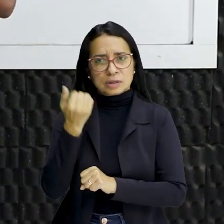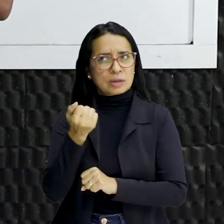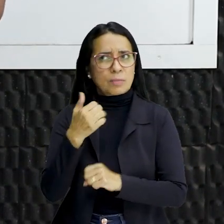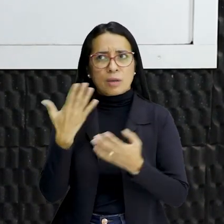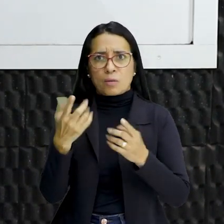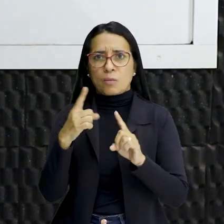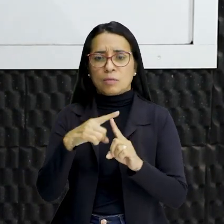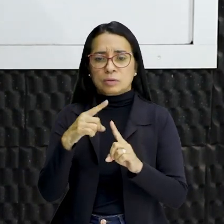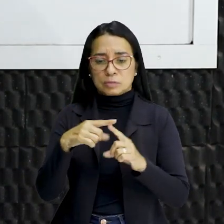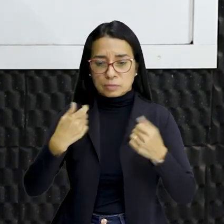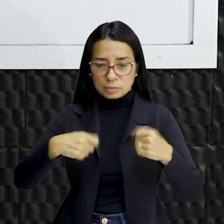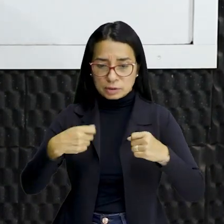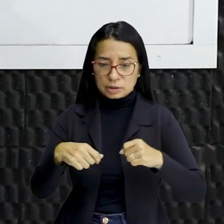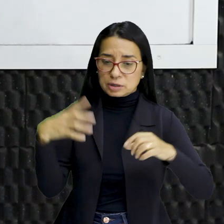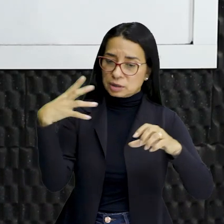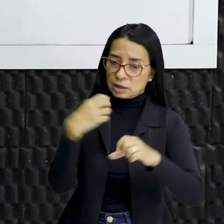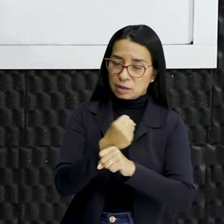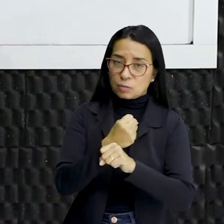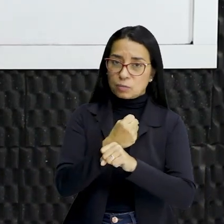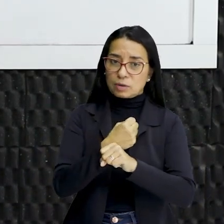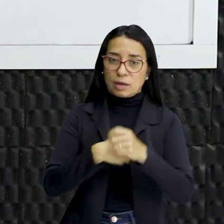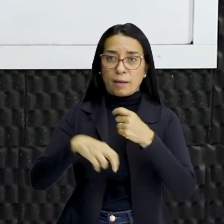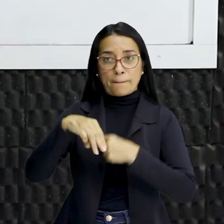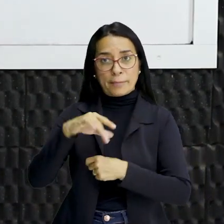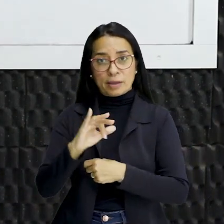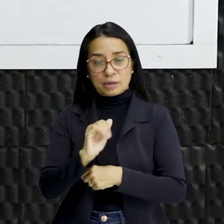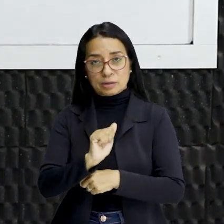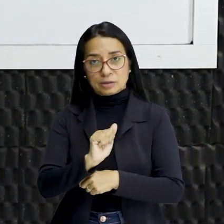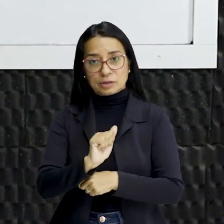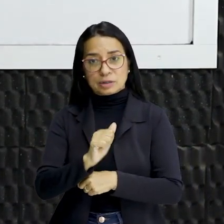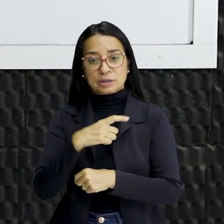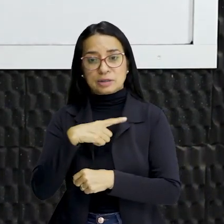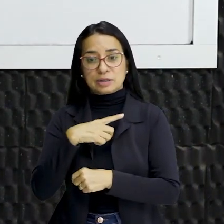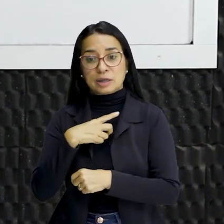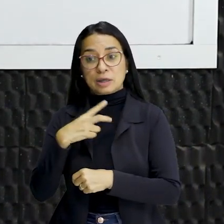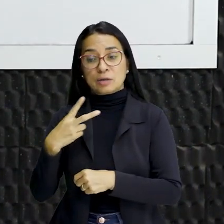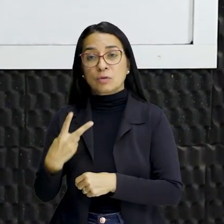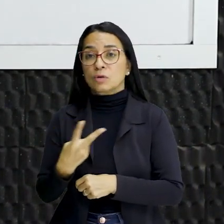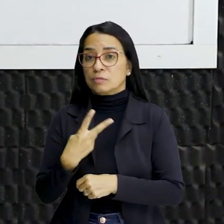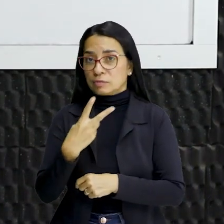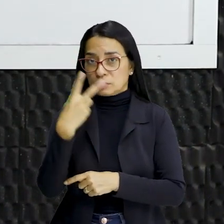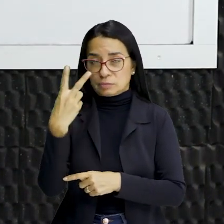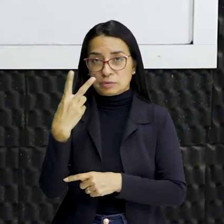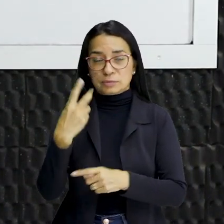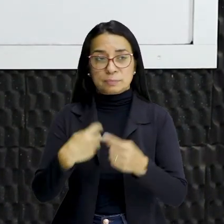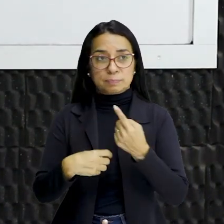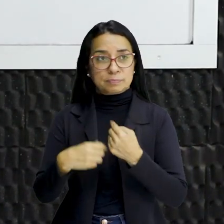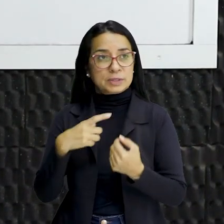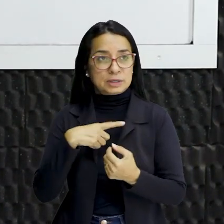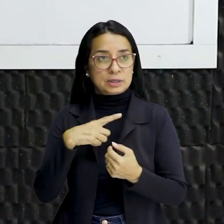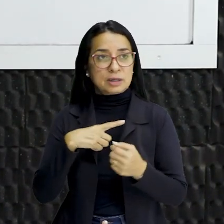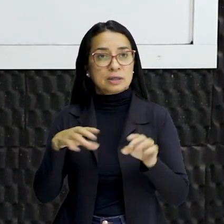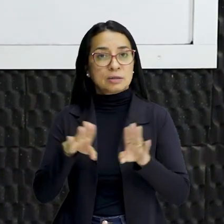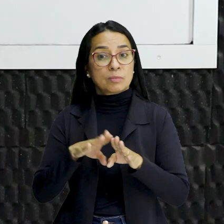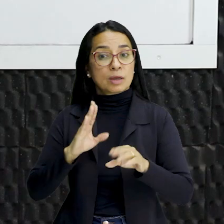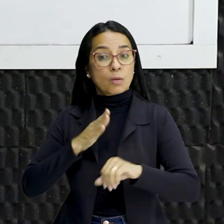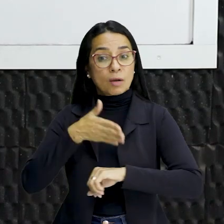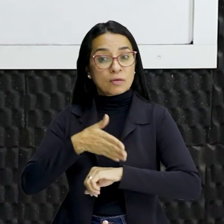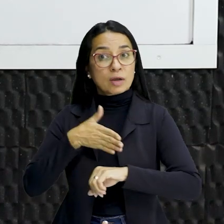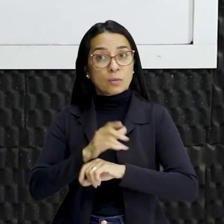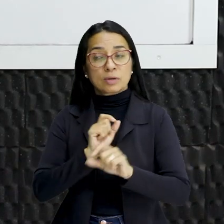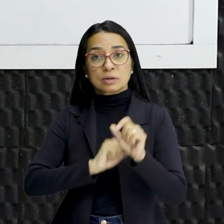ora turma para eu saber qual o tipo de comissão eu preciso calcular essa média eu tenho os valores